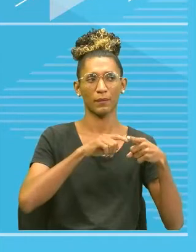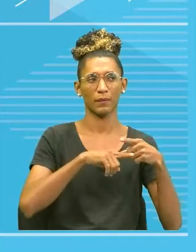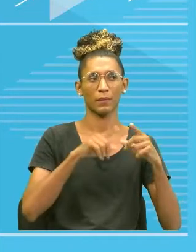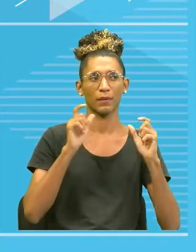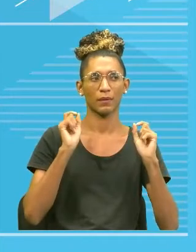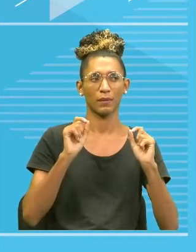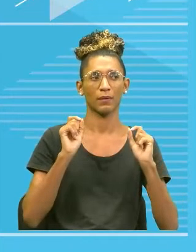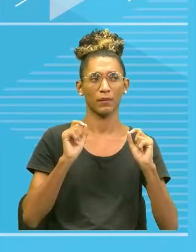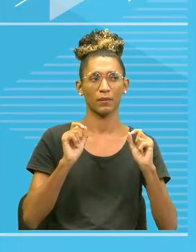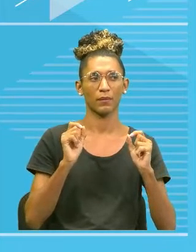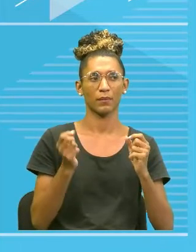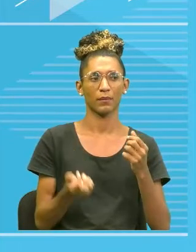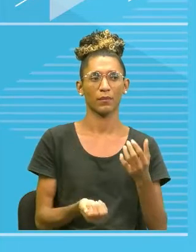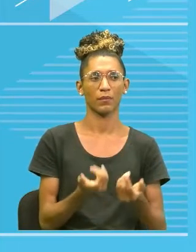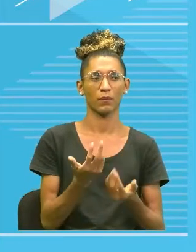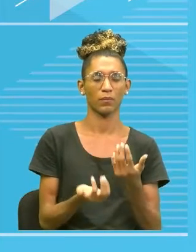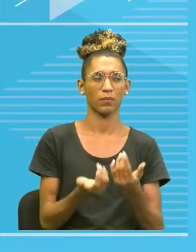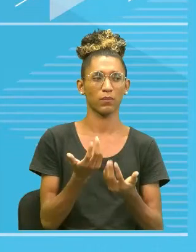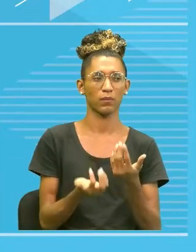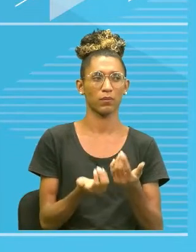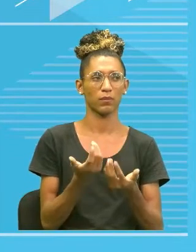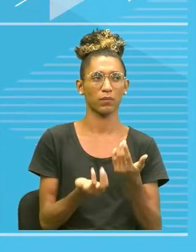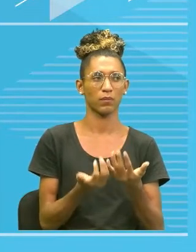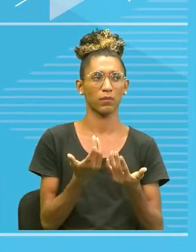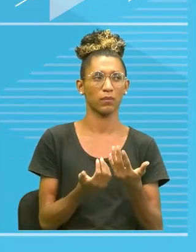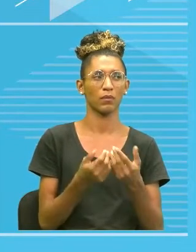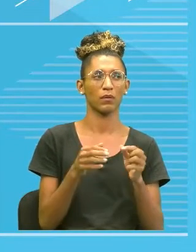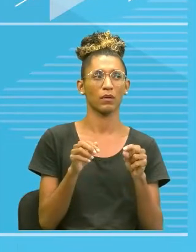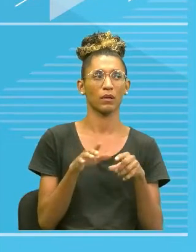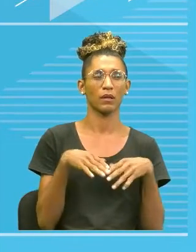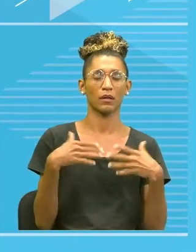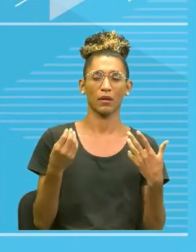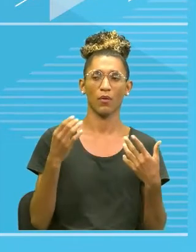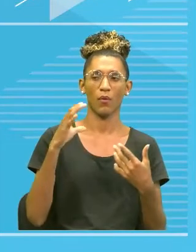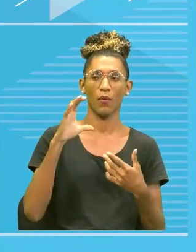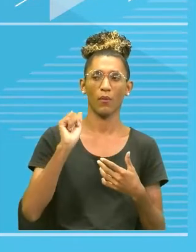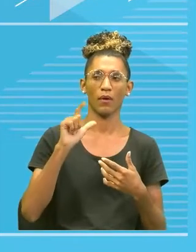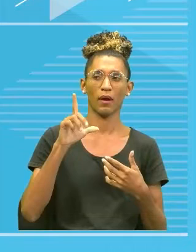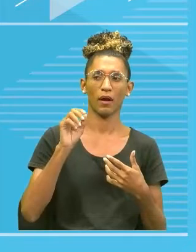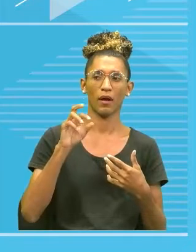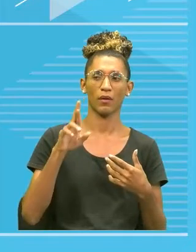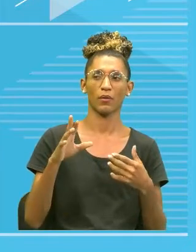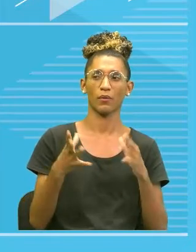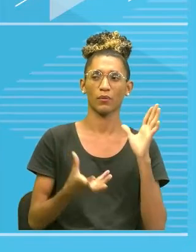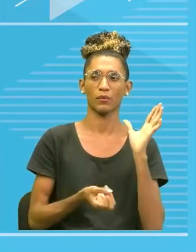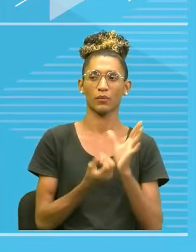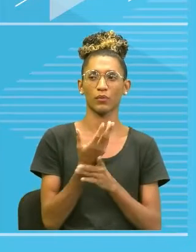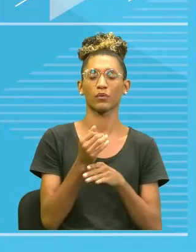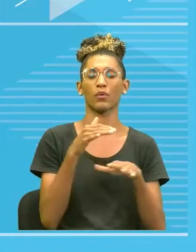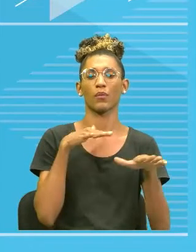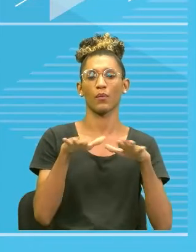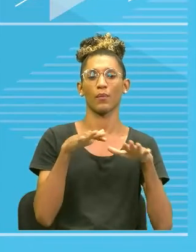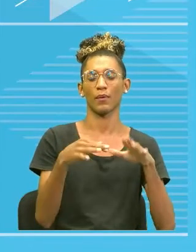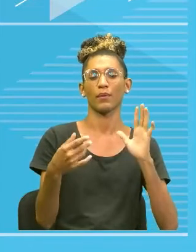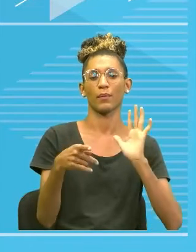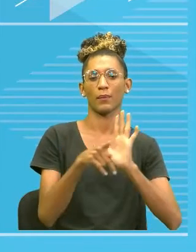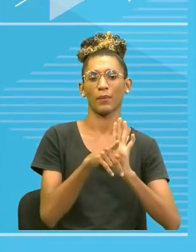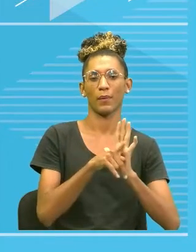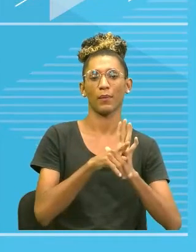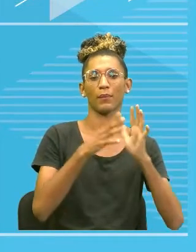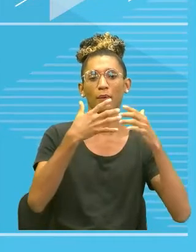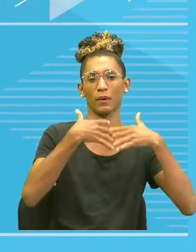para ser queimado, gerando calor, e aquele calor ali gera o movimento da minha máquina, seja